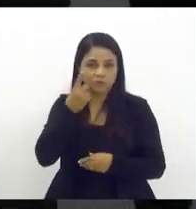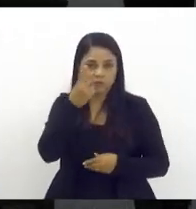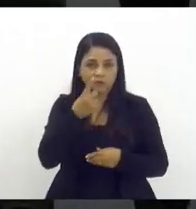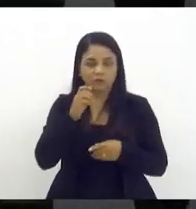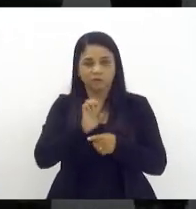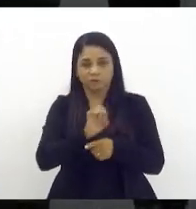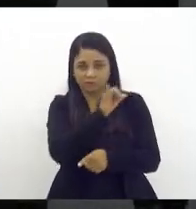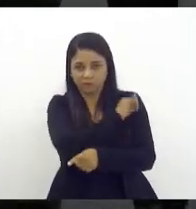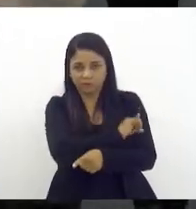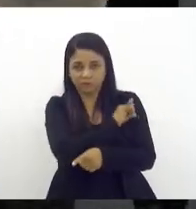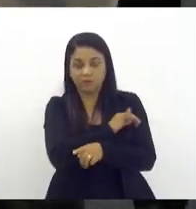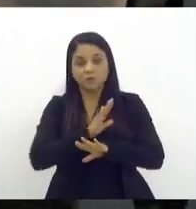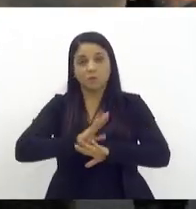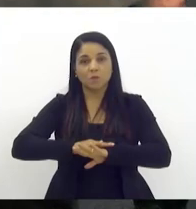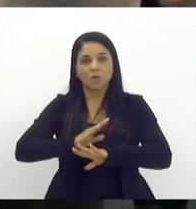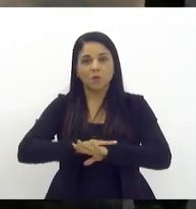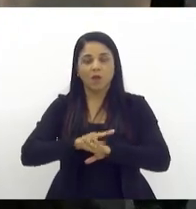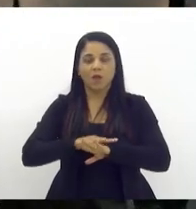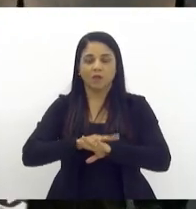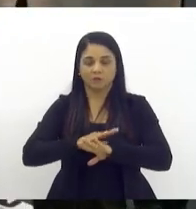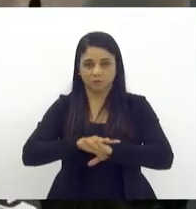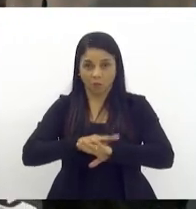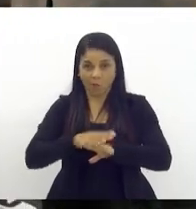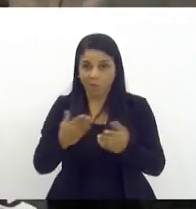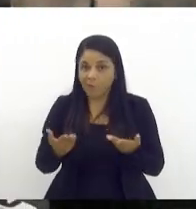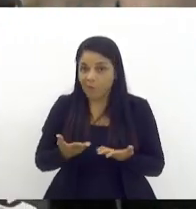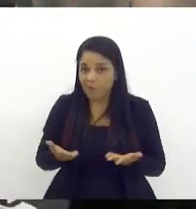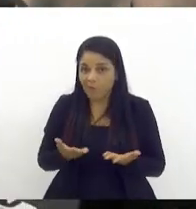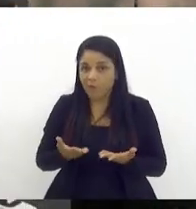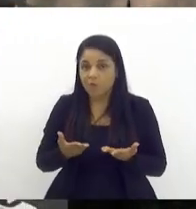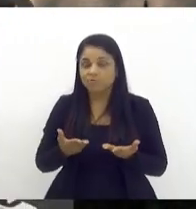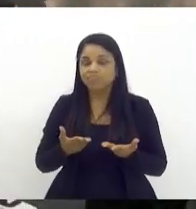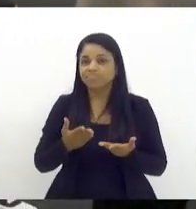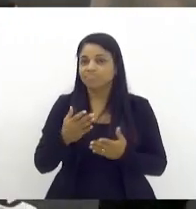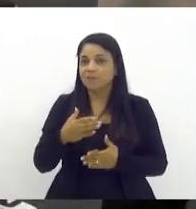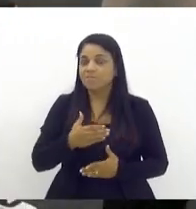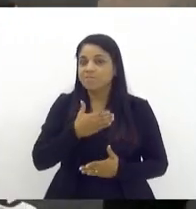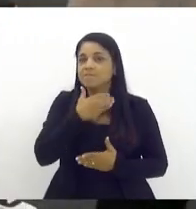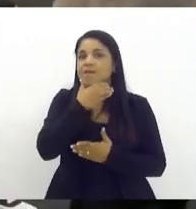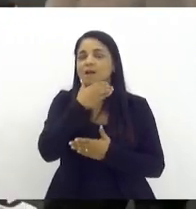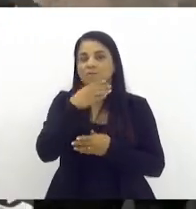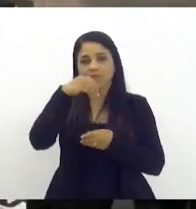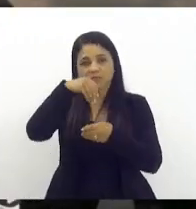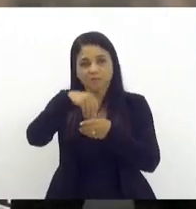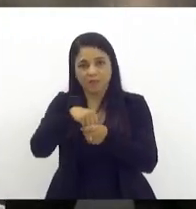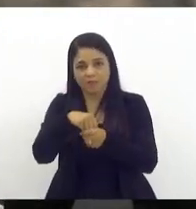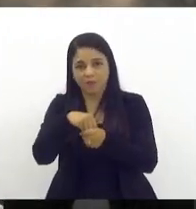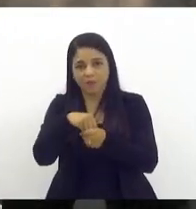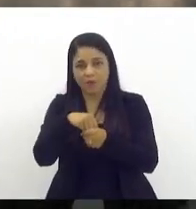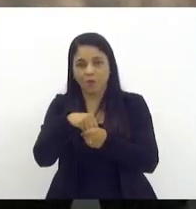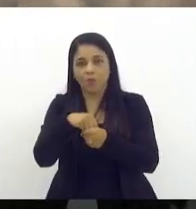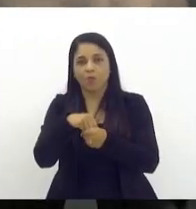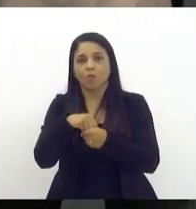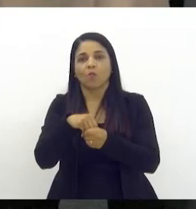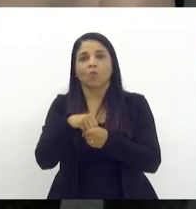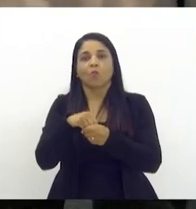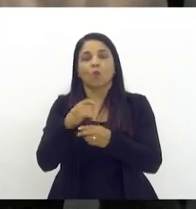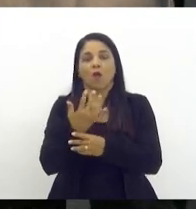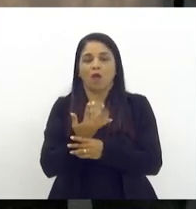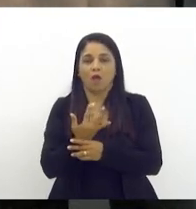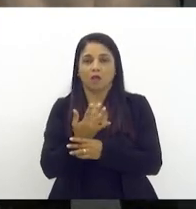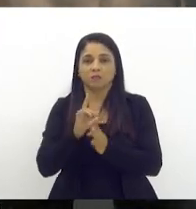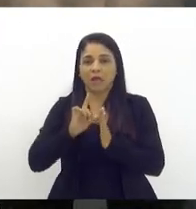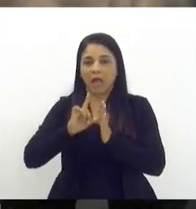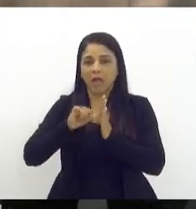Janeiro que nesse momento está acontecendo um caso grave na UERJ, que é o atraso no pagamento